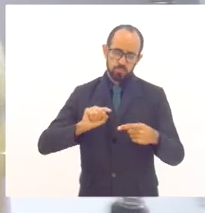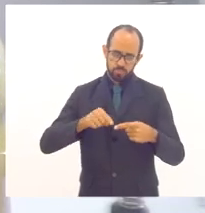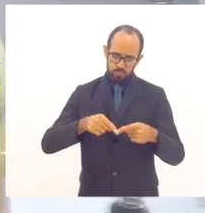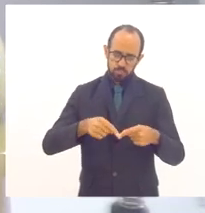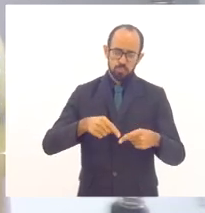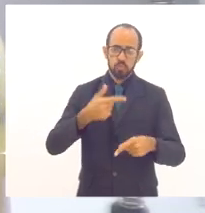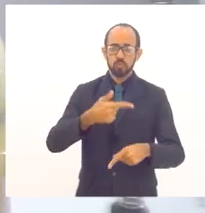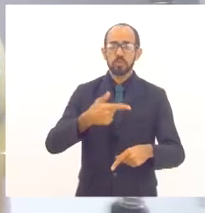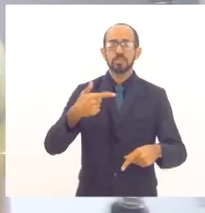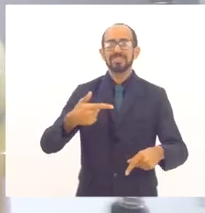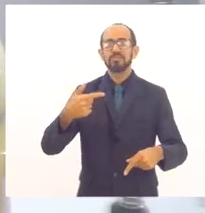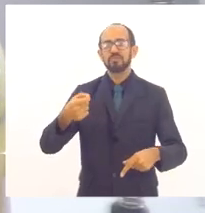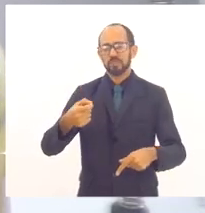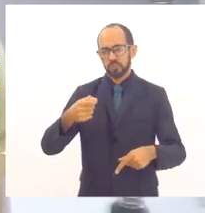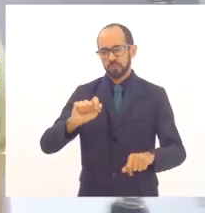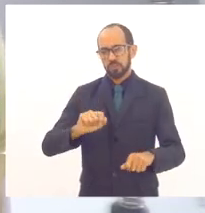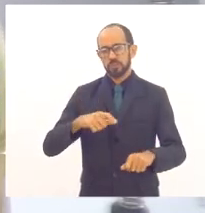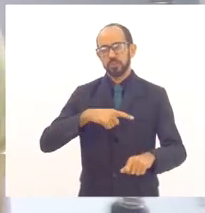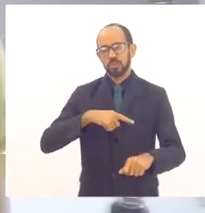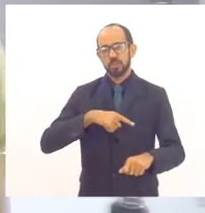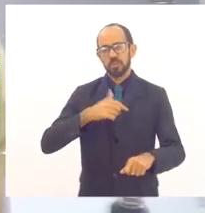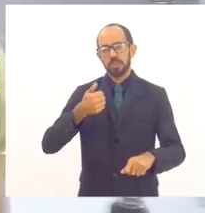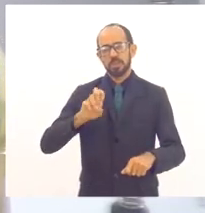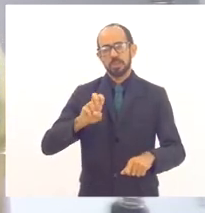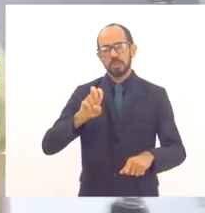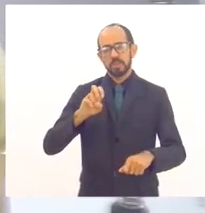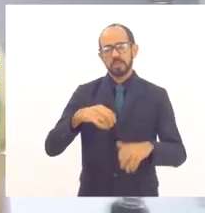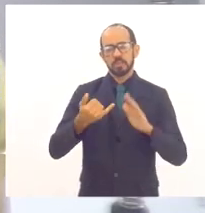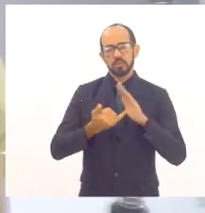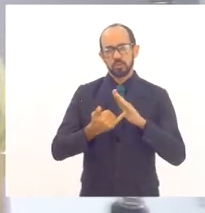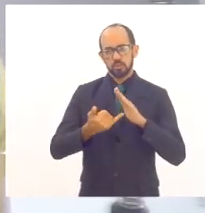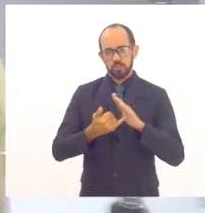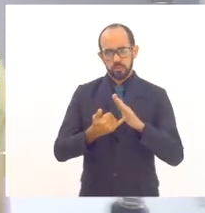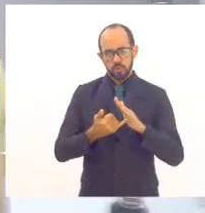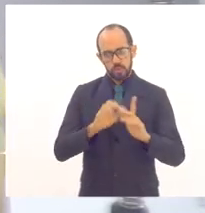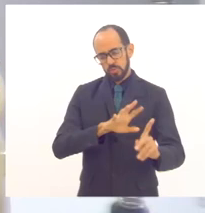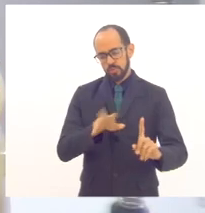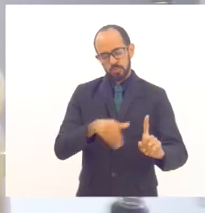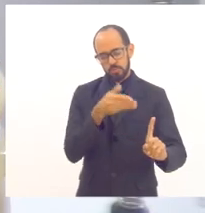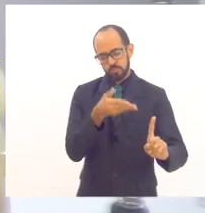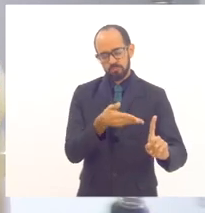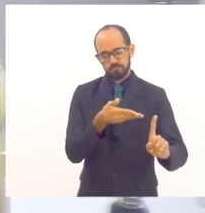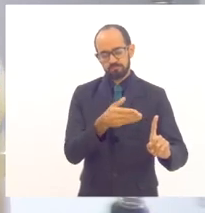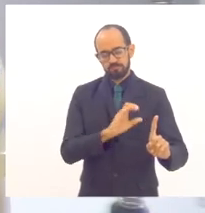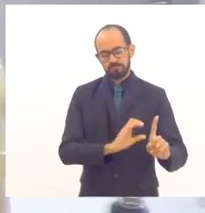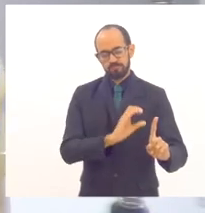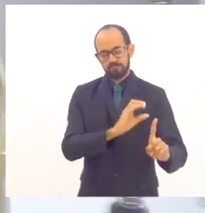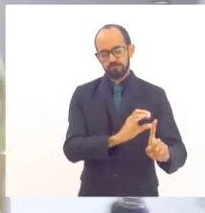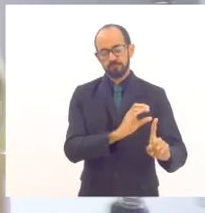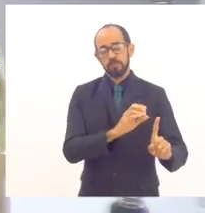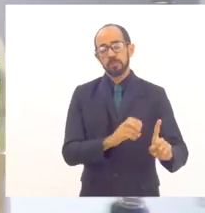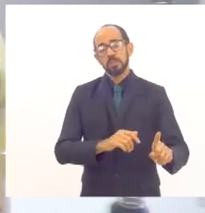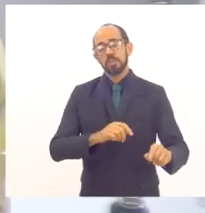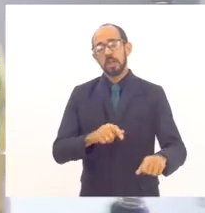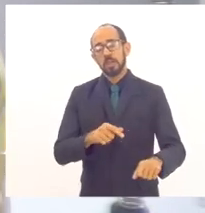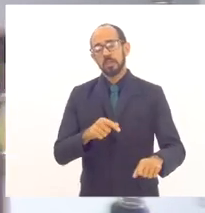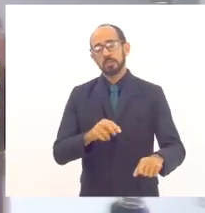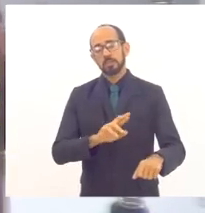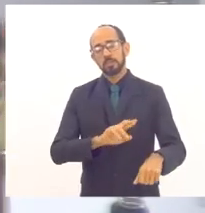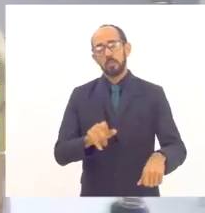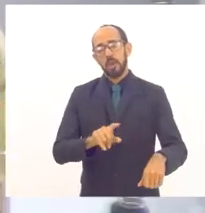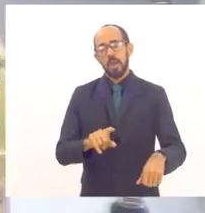gente teve como contemplação 15 instituições, em torno de 15 instituições. É um número que não é